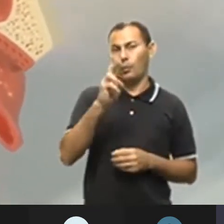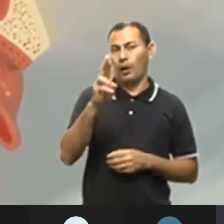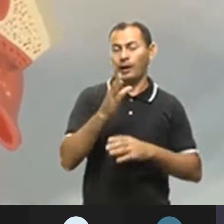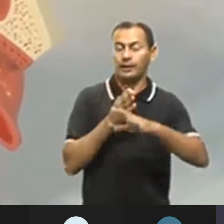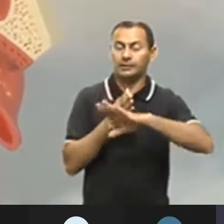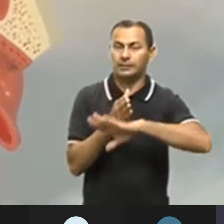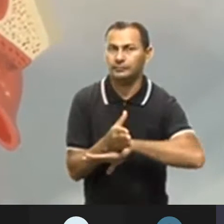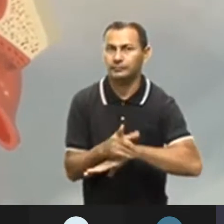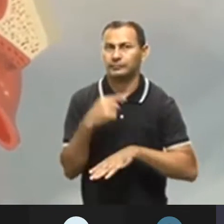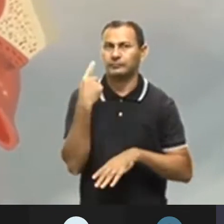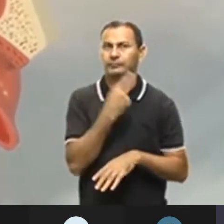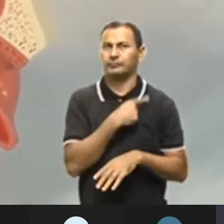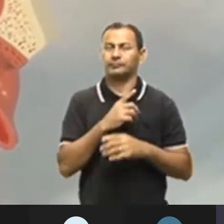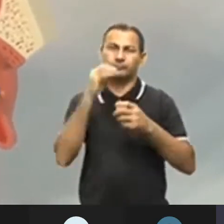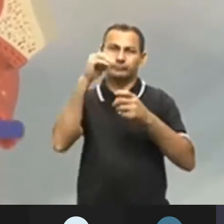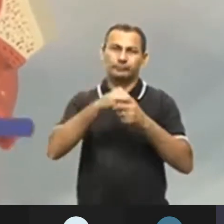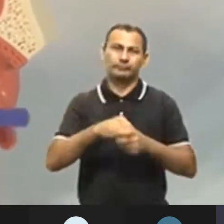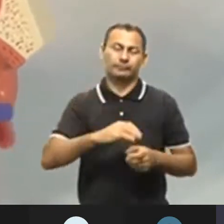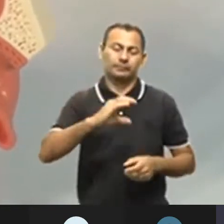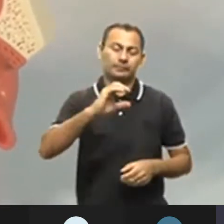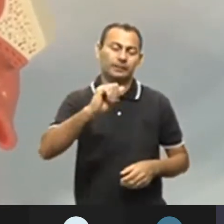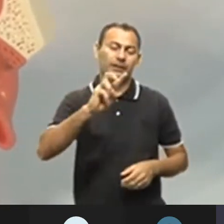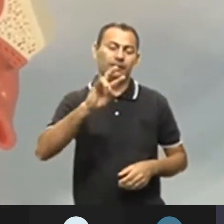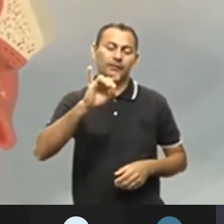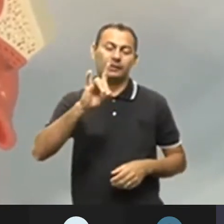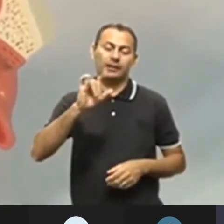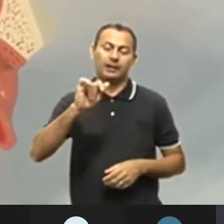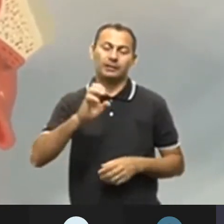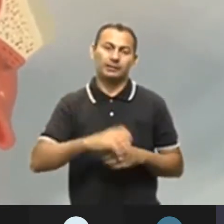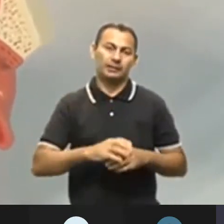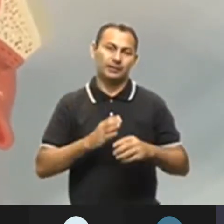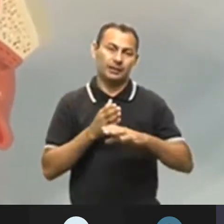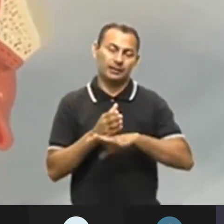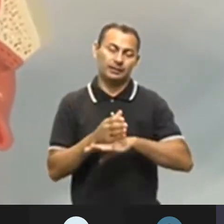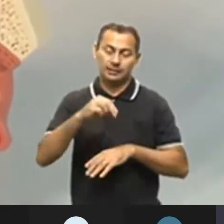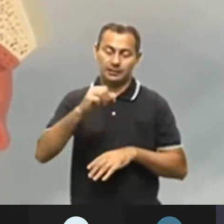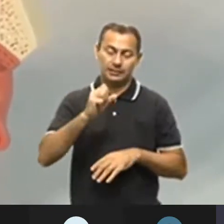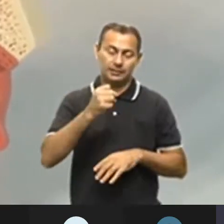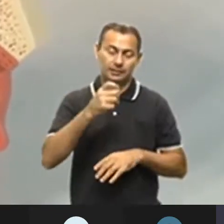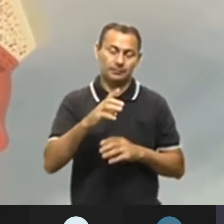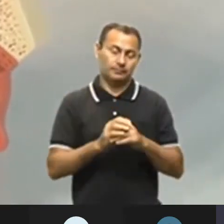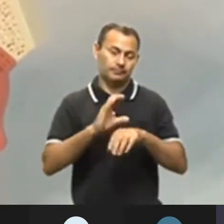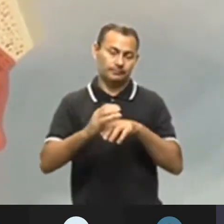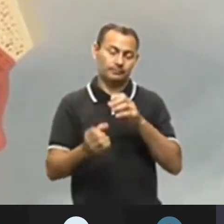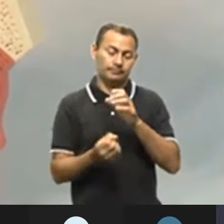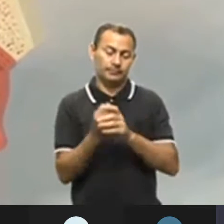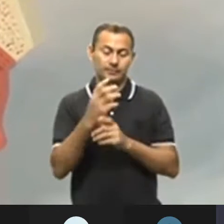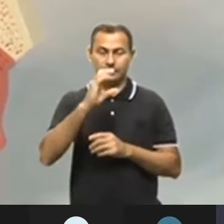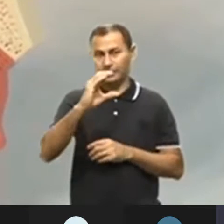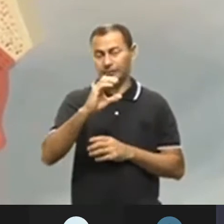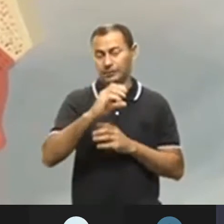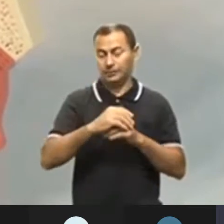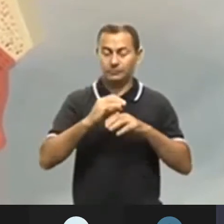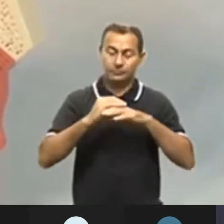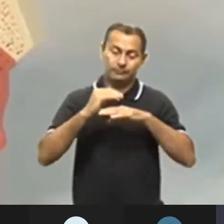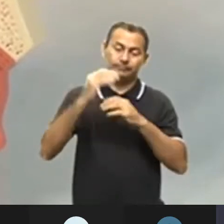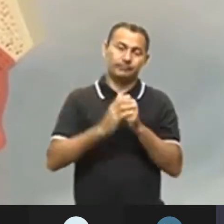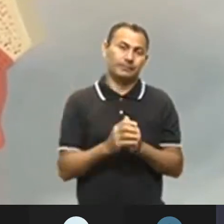vai entrar, e nós temos aí dentro a cavidade nasal. Essa aí é a concha nasal inferior,